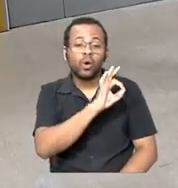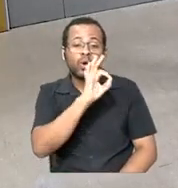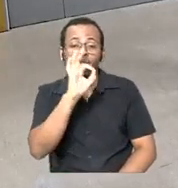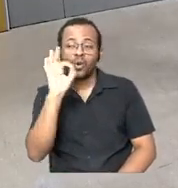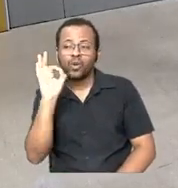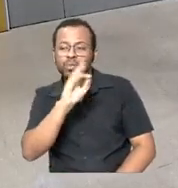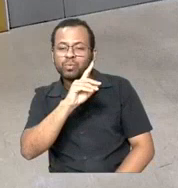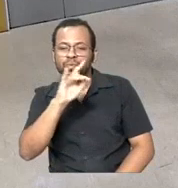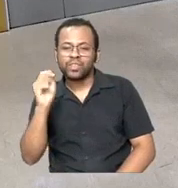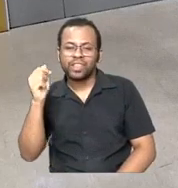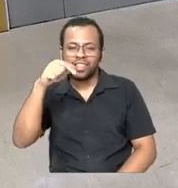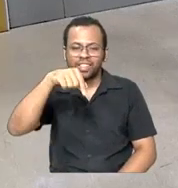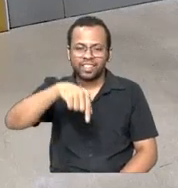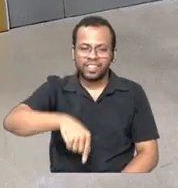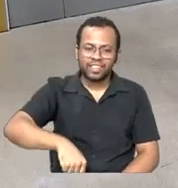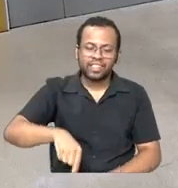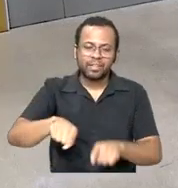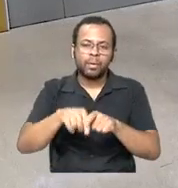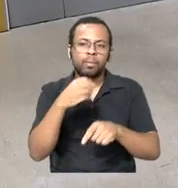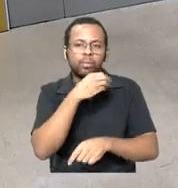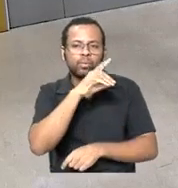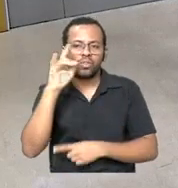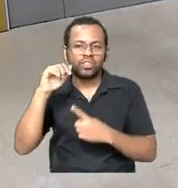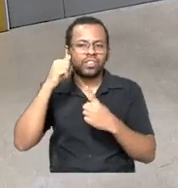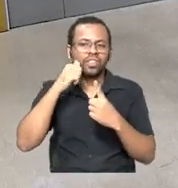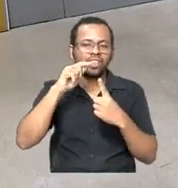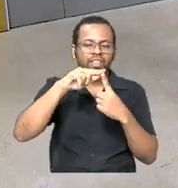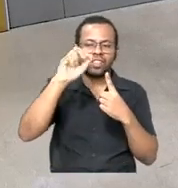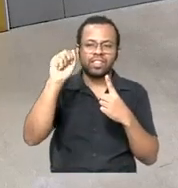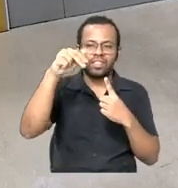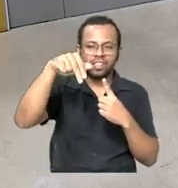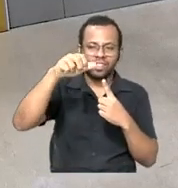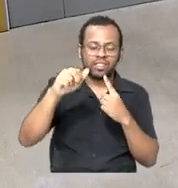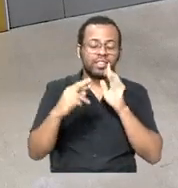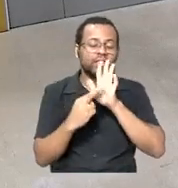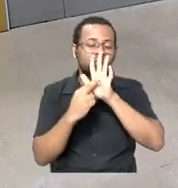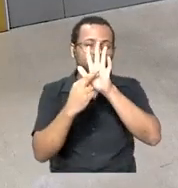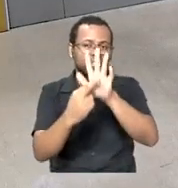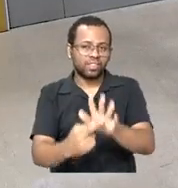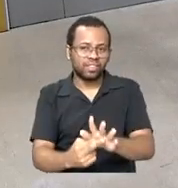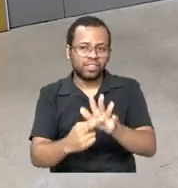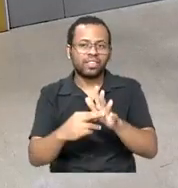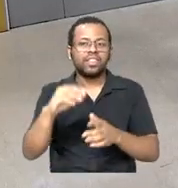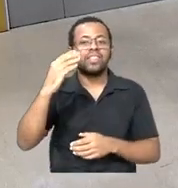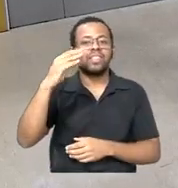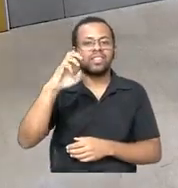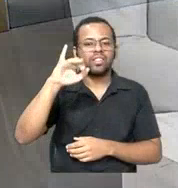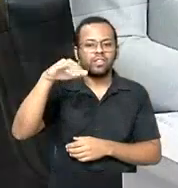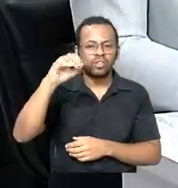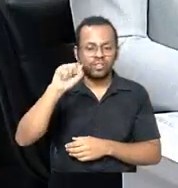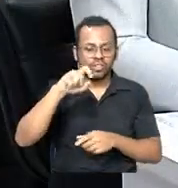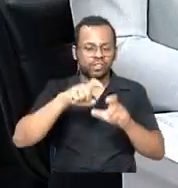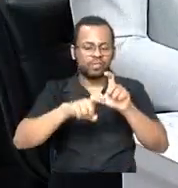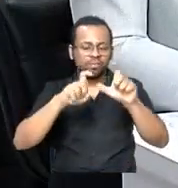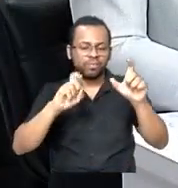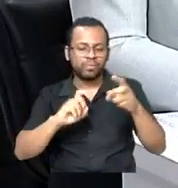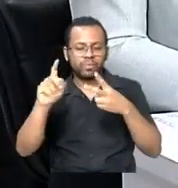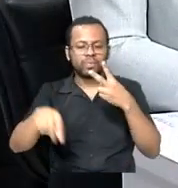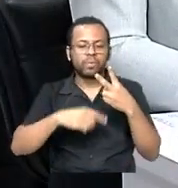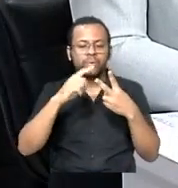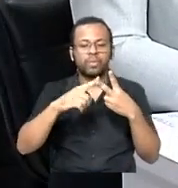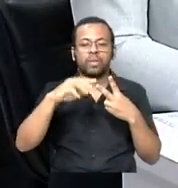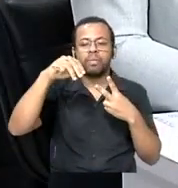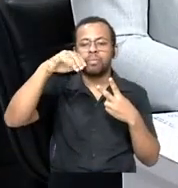dia a todos aqui no estúdio bom dia para Ana Carolina de Jesus auditora e representante da Sérgio Stan auditores Independentes SS